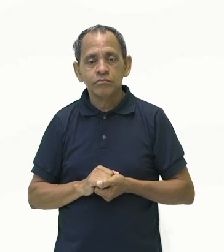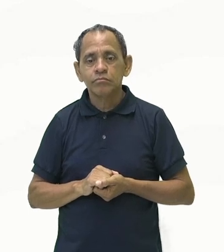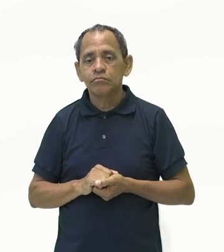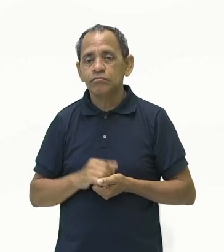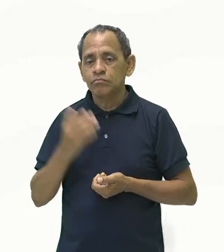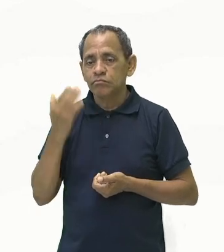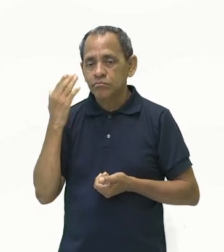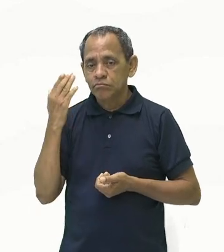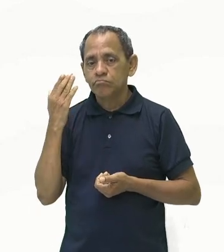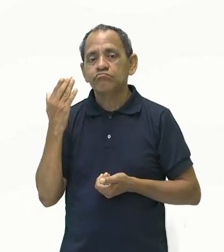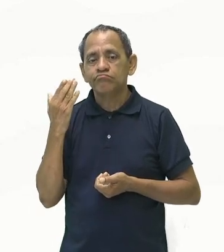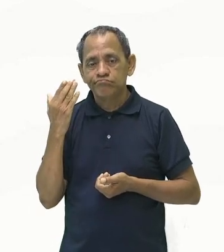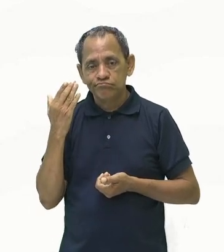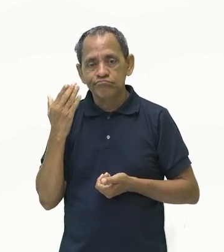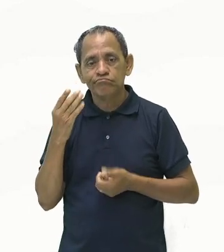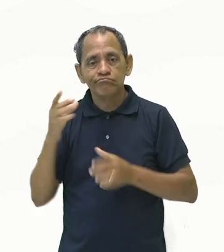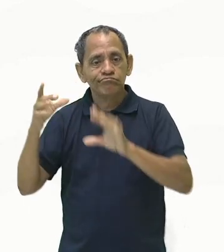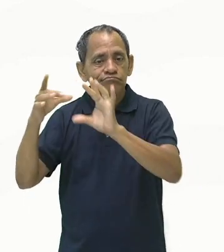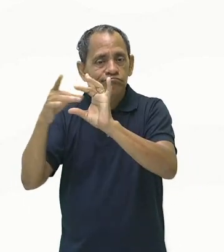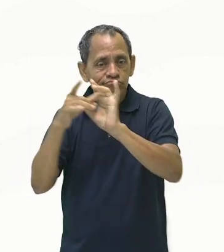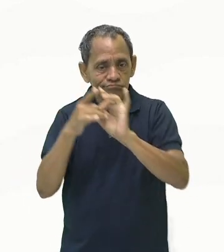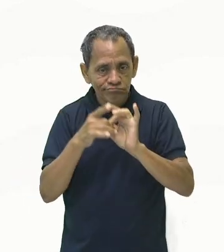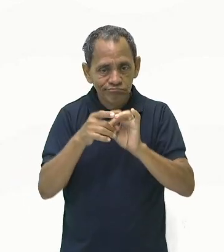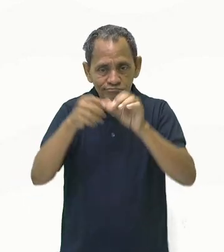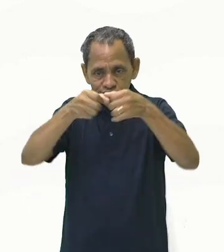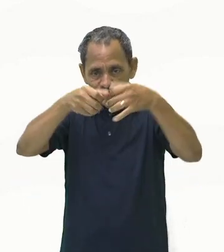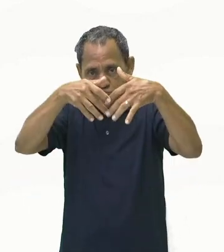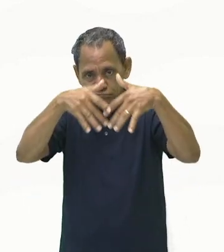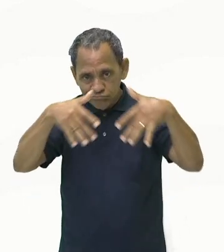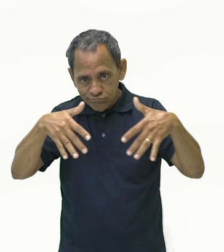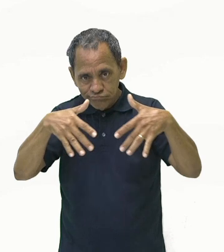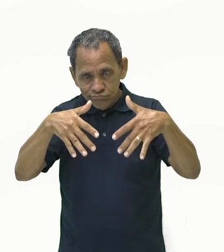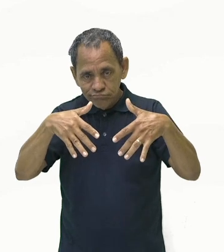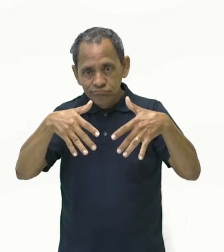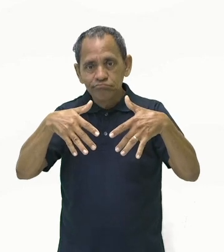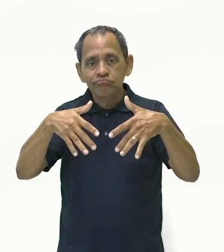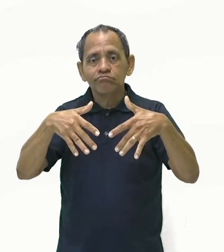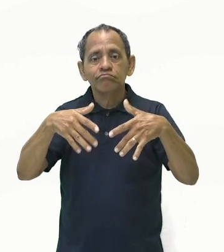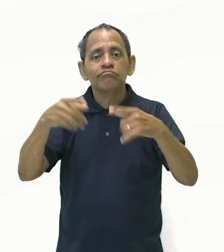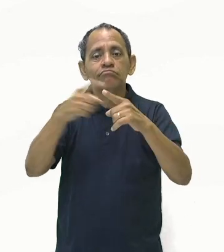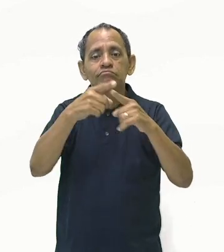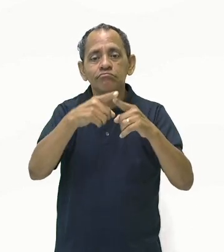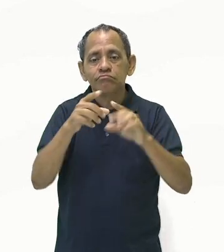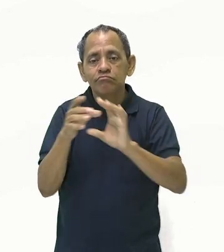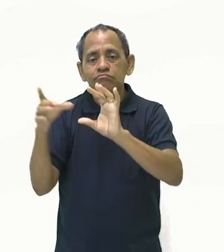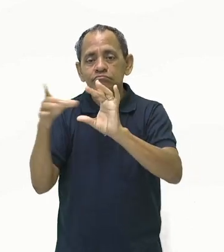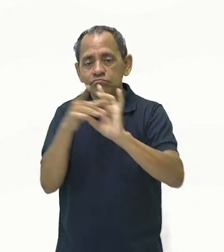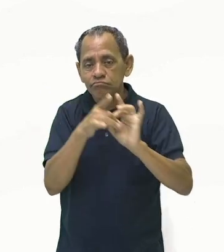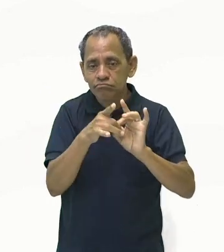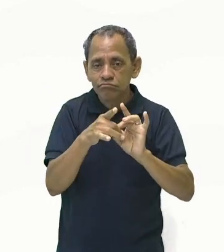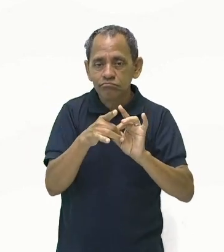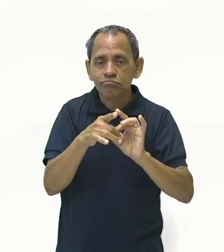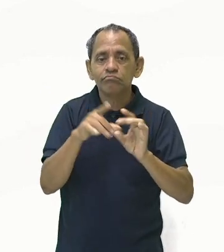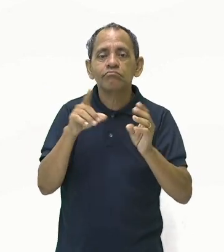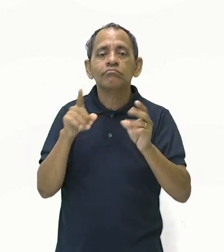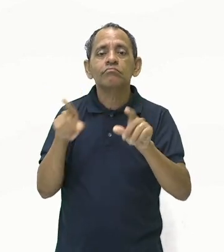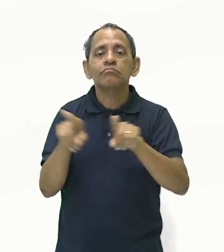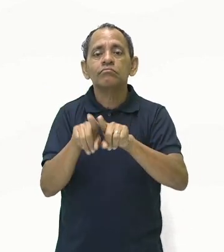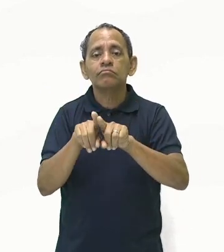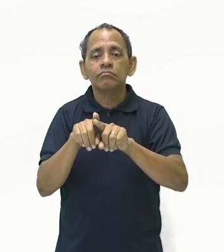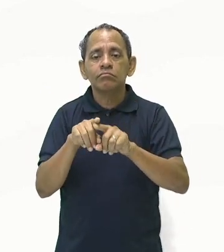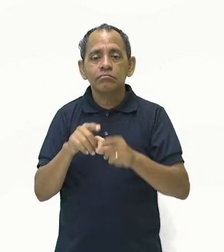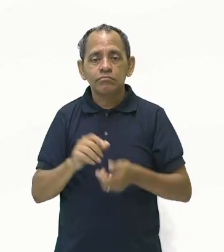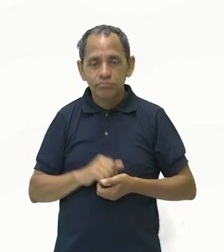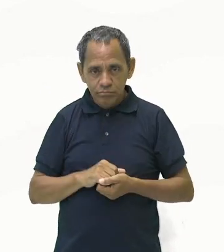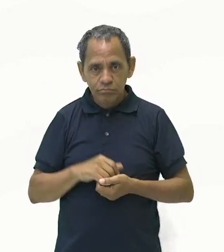aqui cadeia, disposição, tipo de ligação, tá? E aqui também a